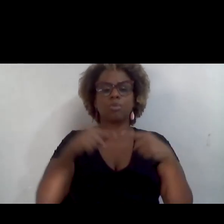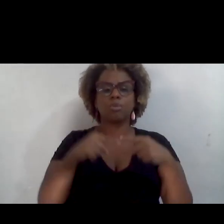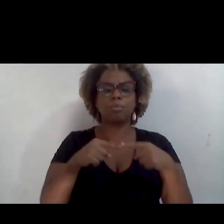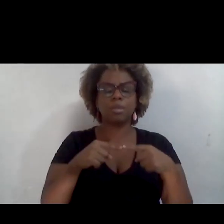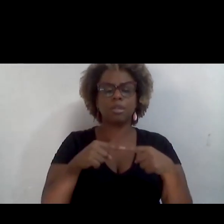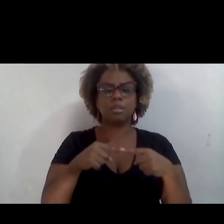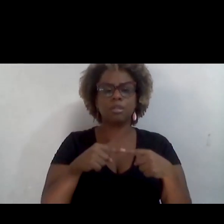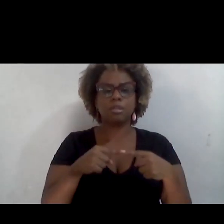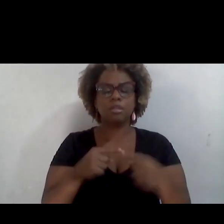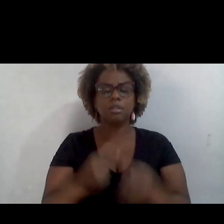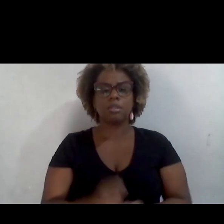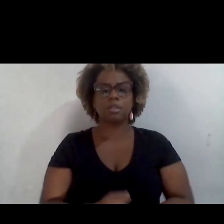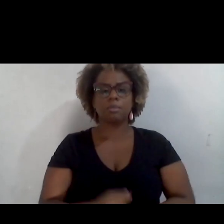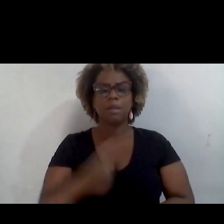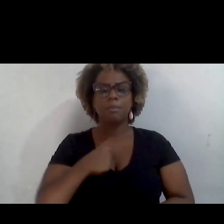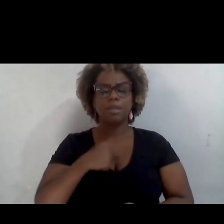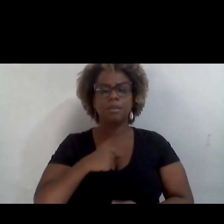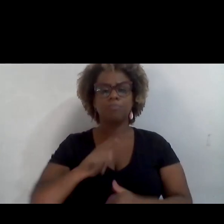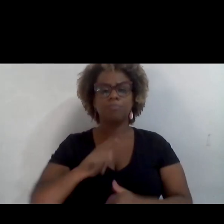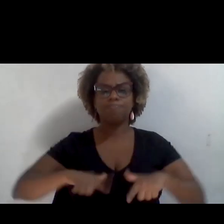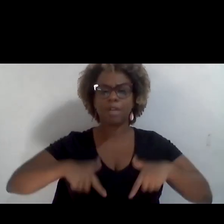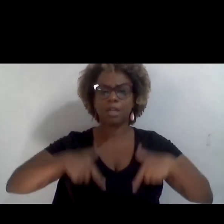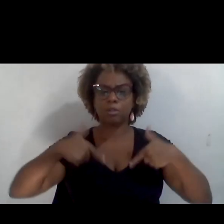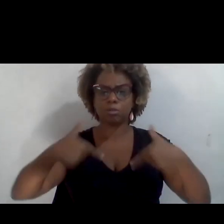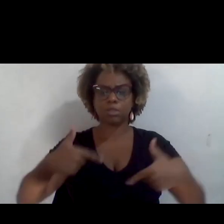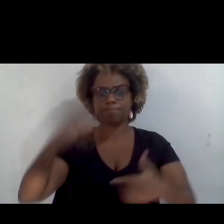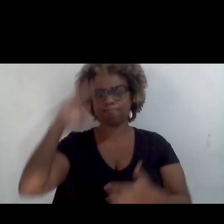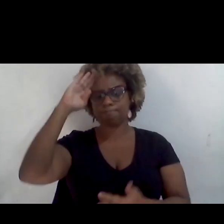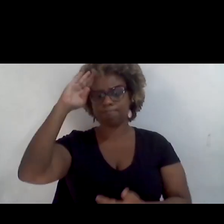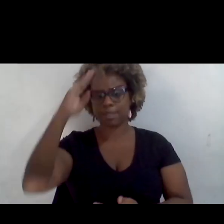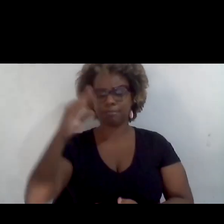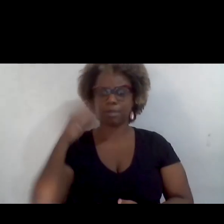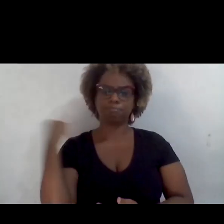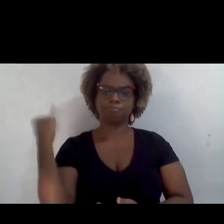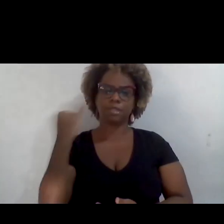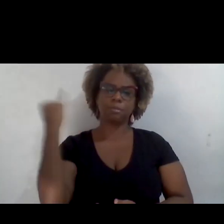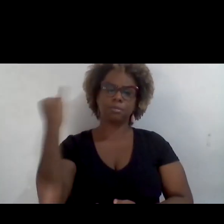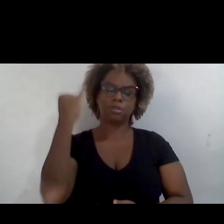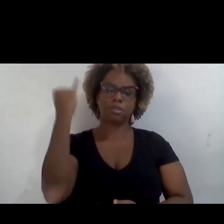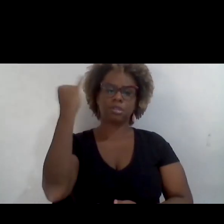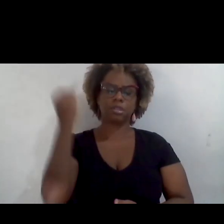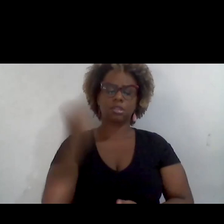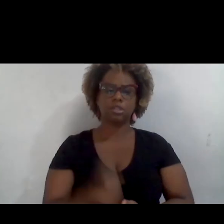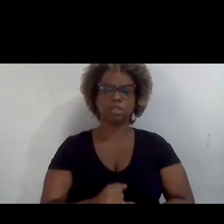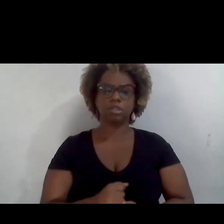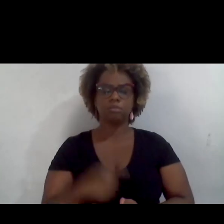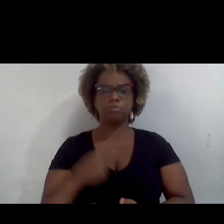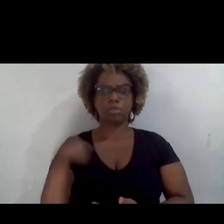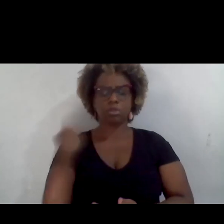é uma luta fundamental nossa e de vocês enquanto gestores e nossos representantes e